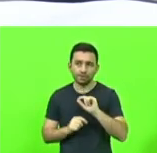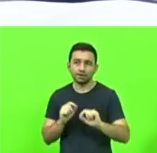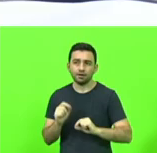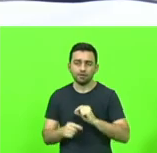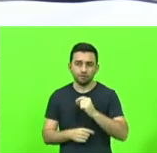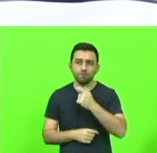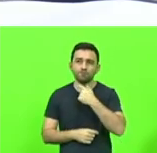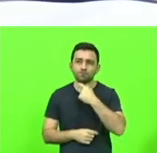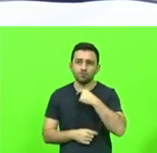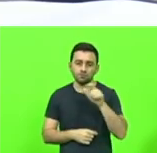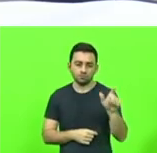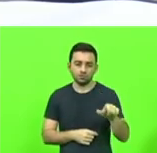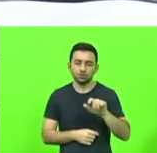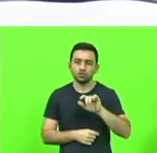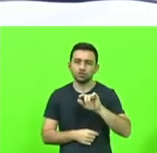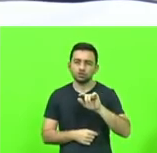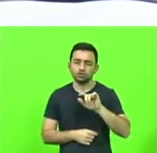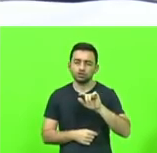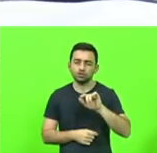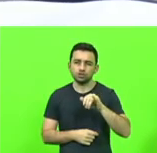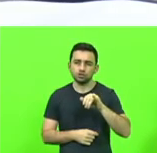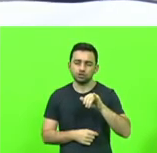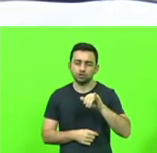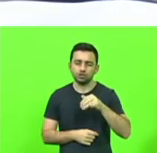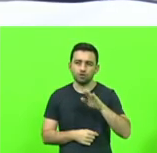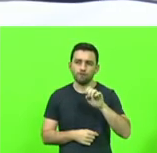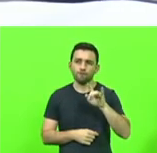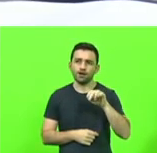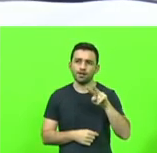fonoaudiólogo Giovanni Kubiak Babireschi,